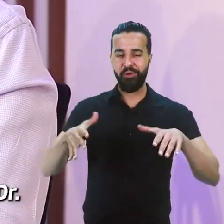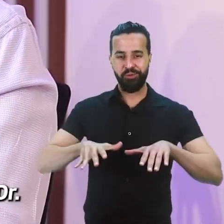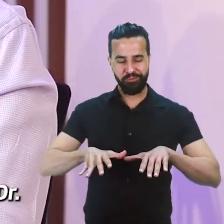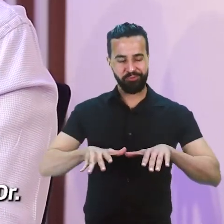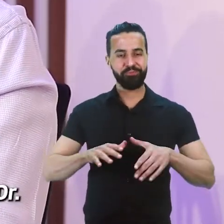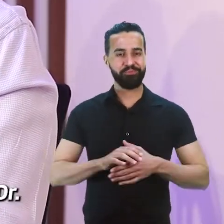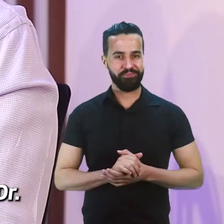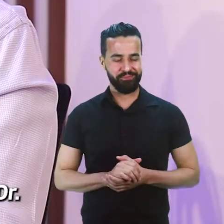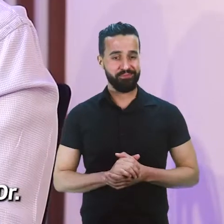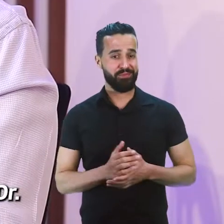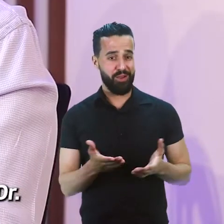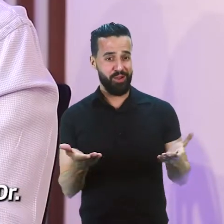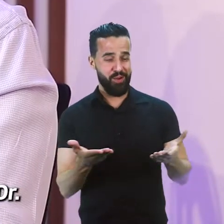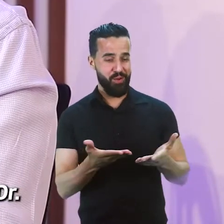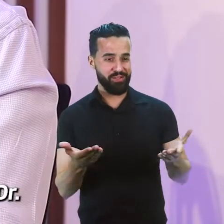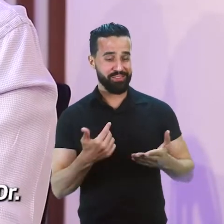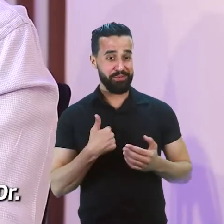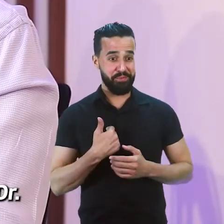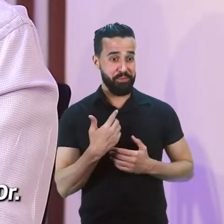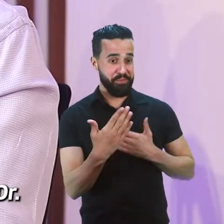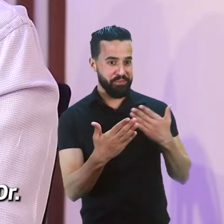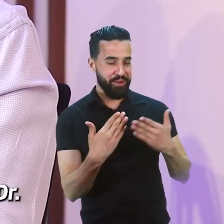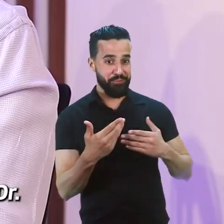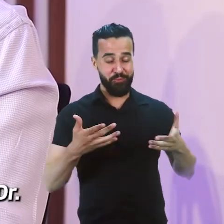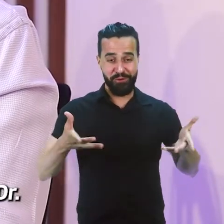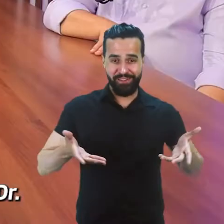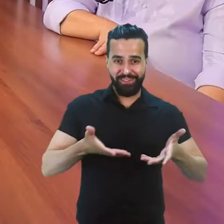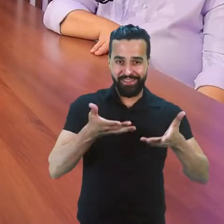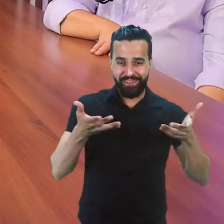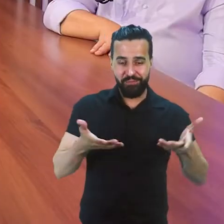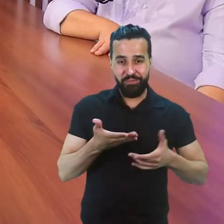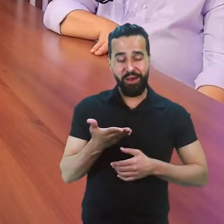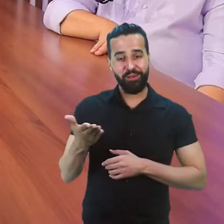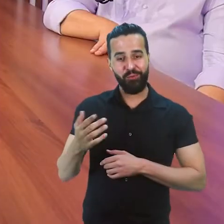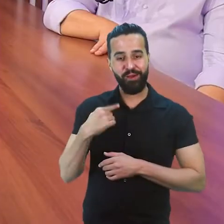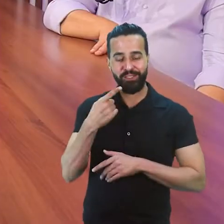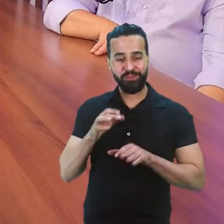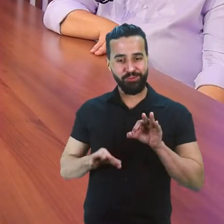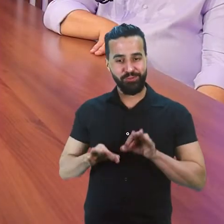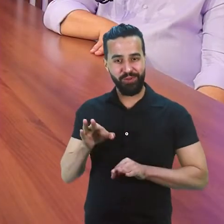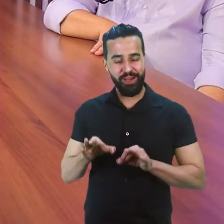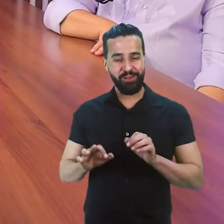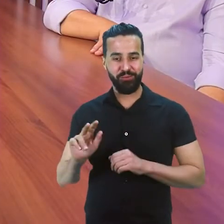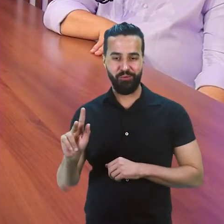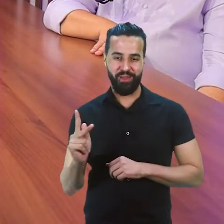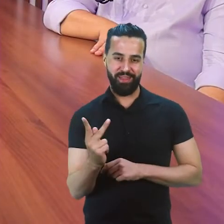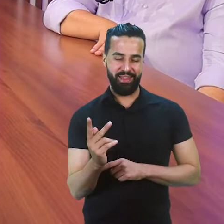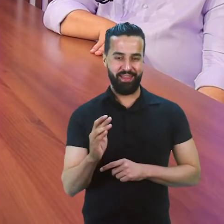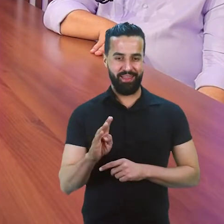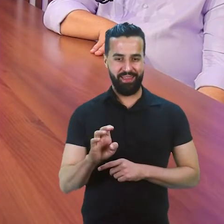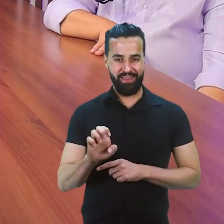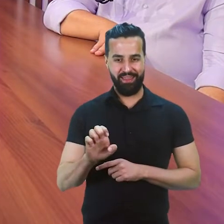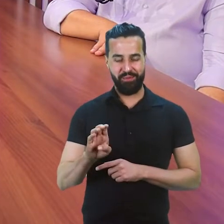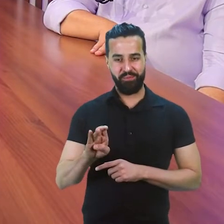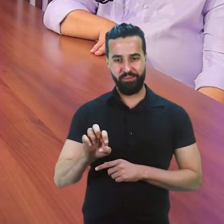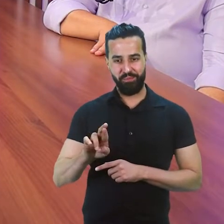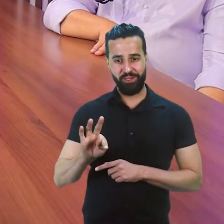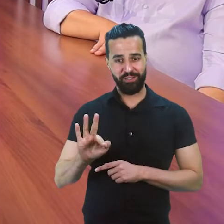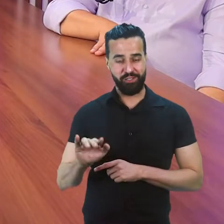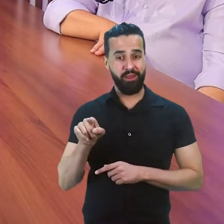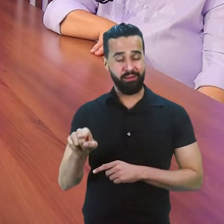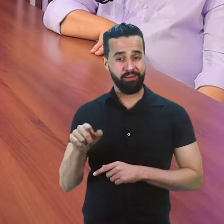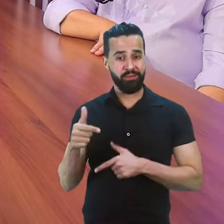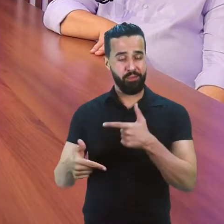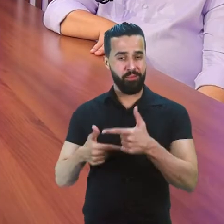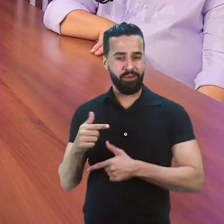eu aqui nesse bate-papo animado com o Dr. Herbert Batista, ele que é advogado, militante